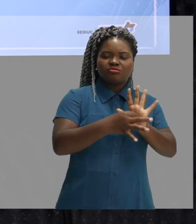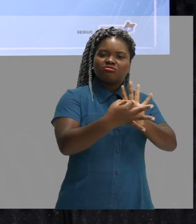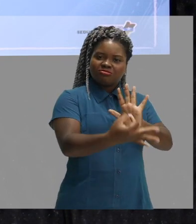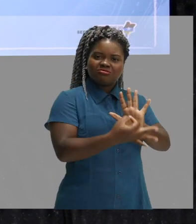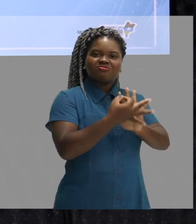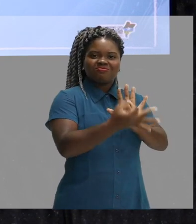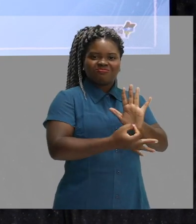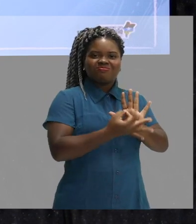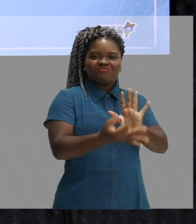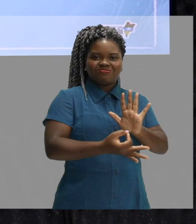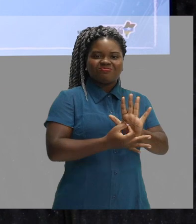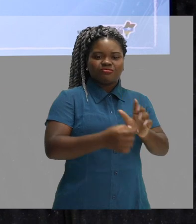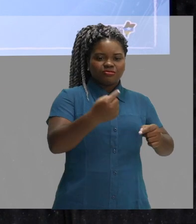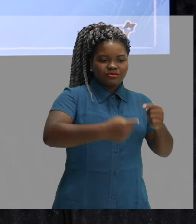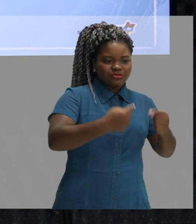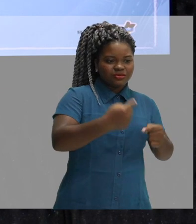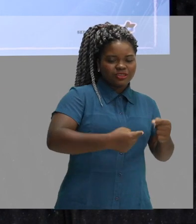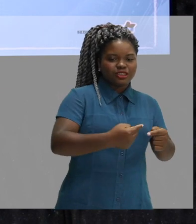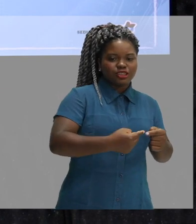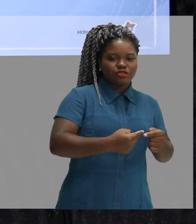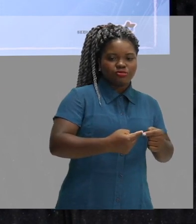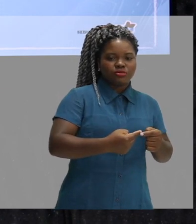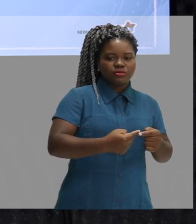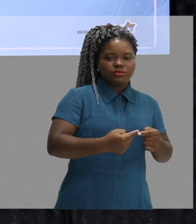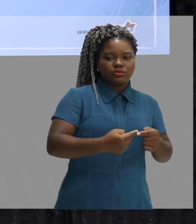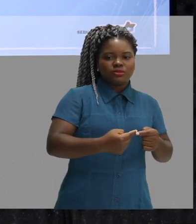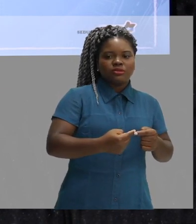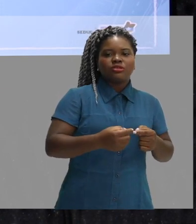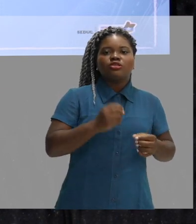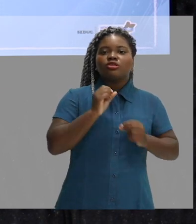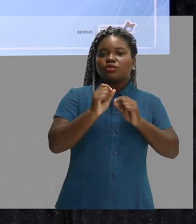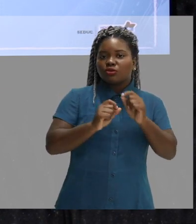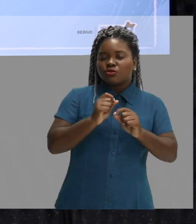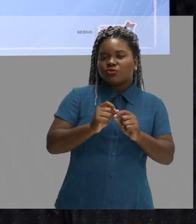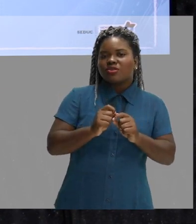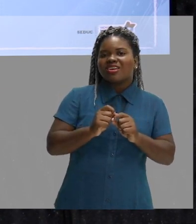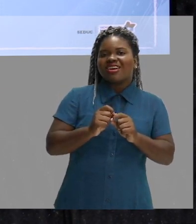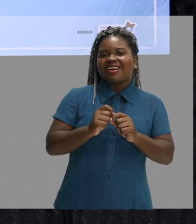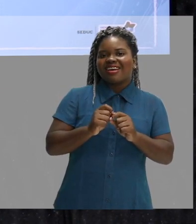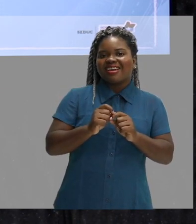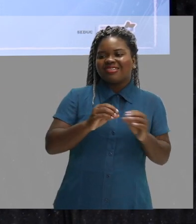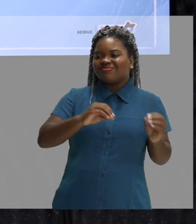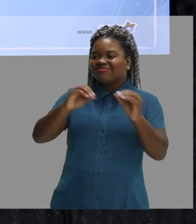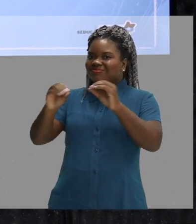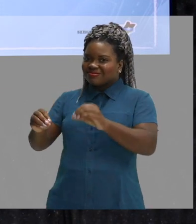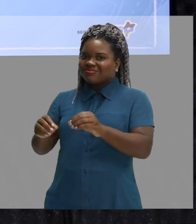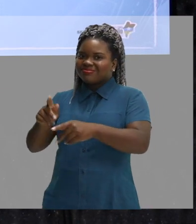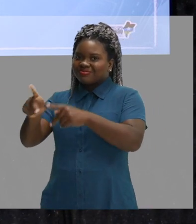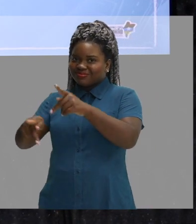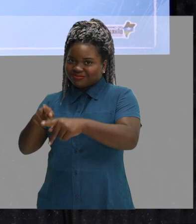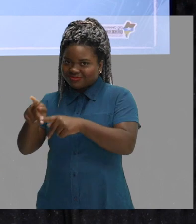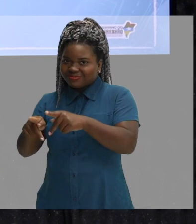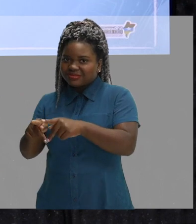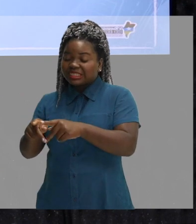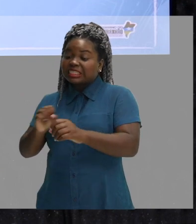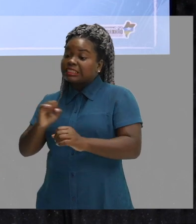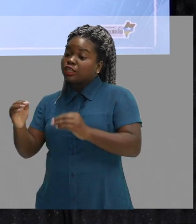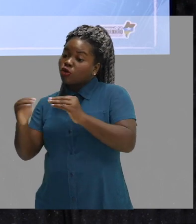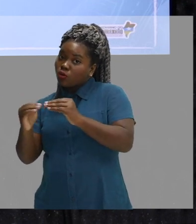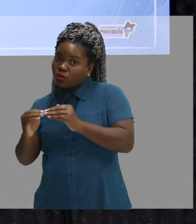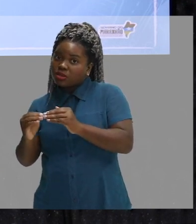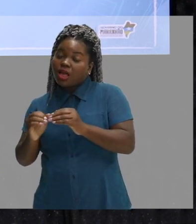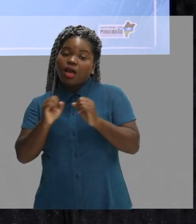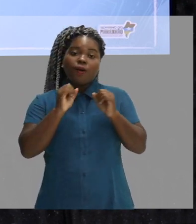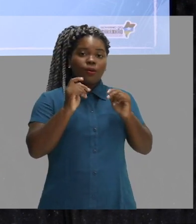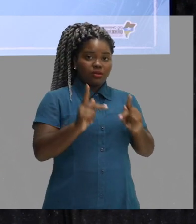plebiscito, por uma aprovação popular. E aí, se o povo concordasse, os políticos fariam aquilo. Essa